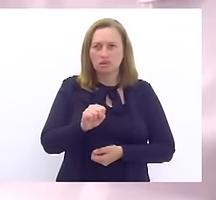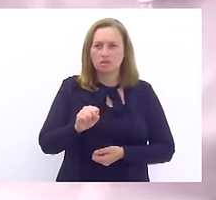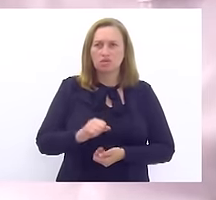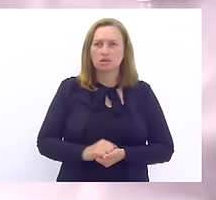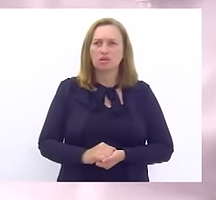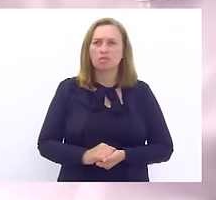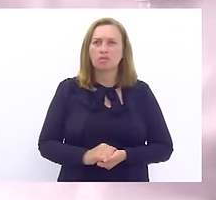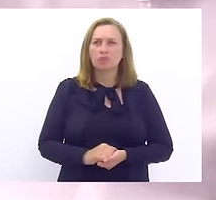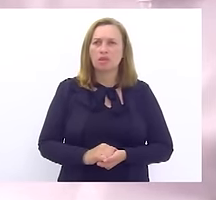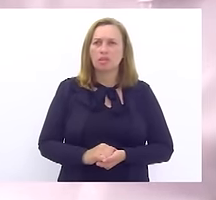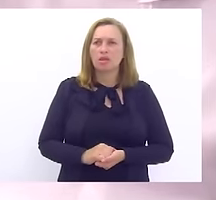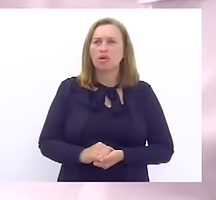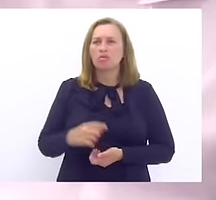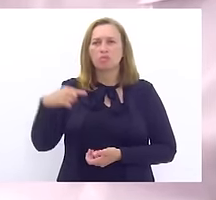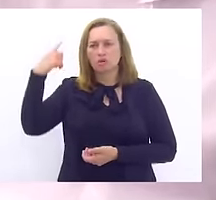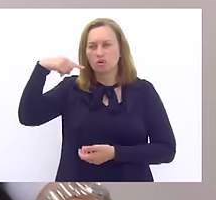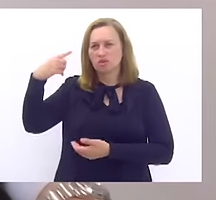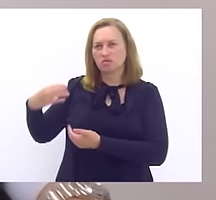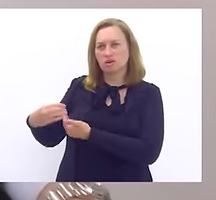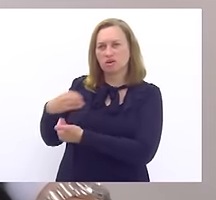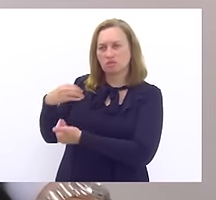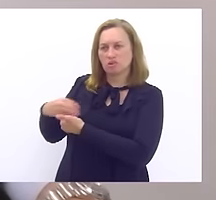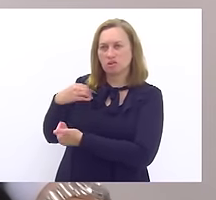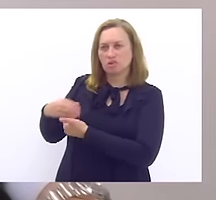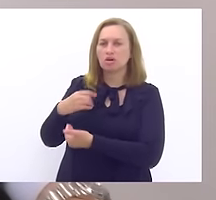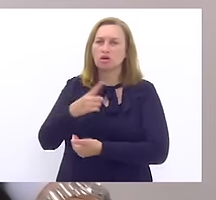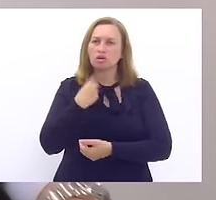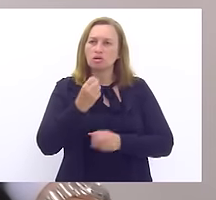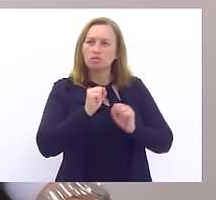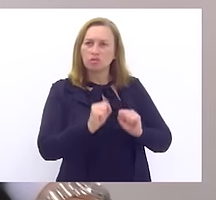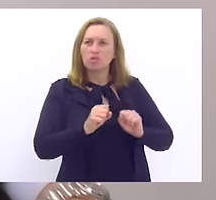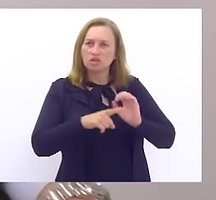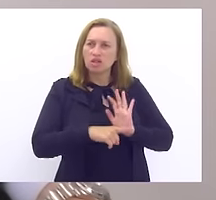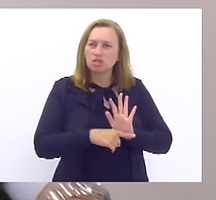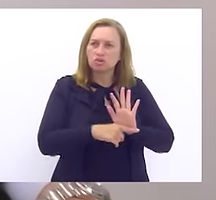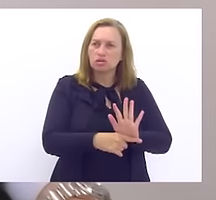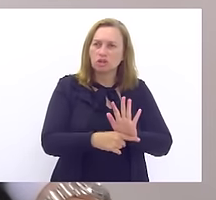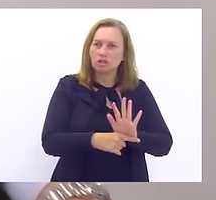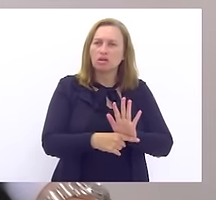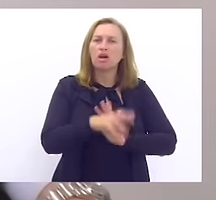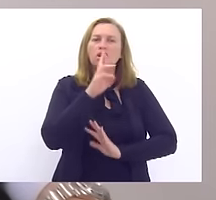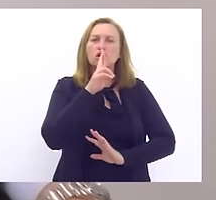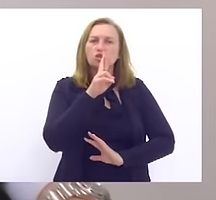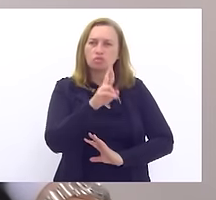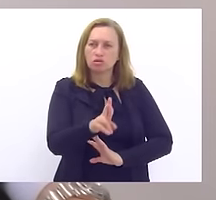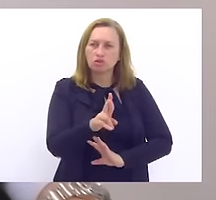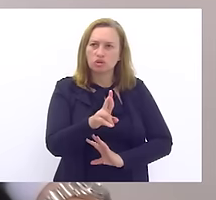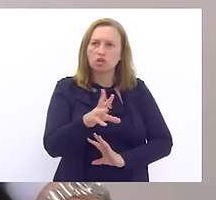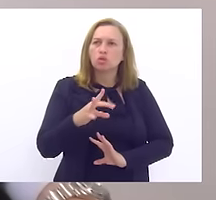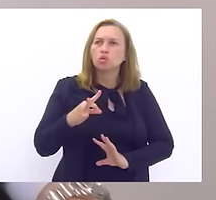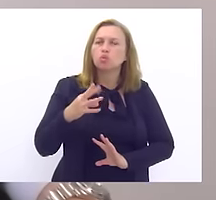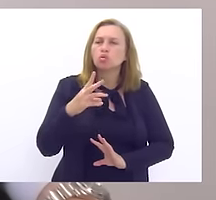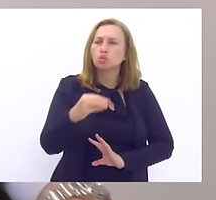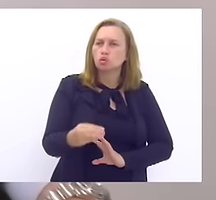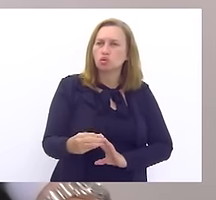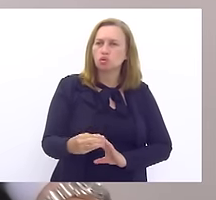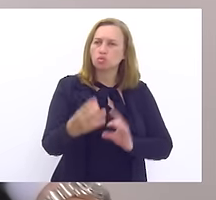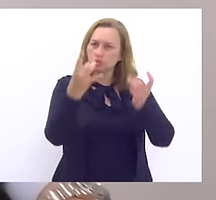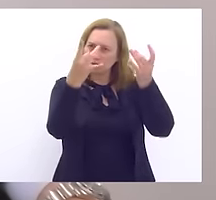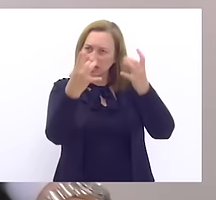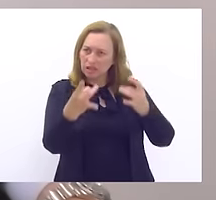orientação do meu advogado para que a gente possa ajudá-los respondendo Tudo como Deve ser